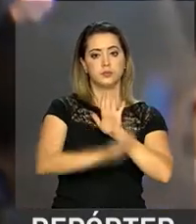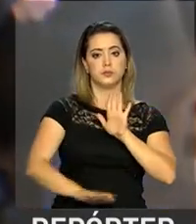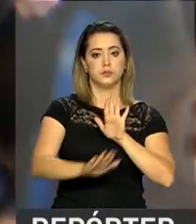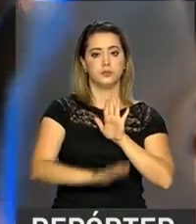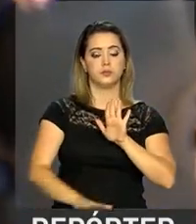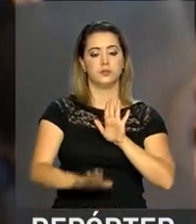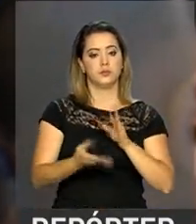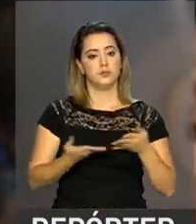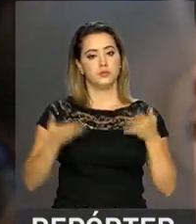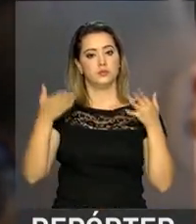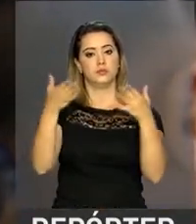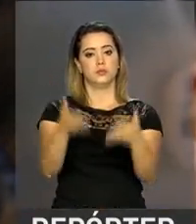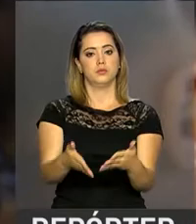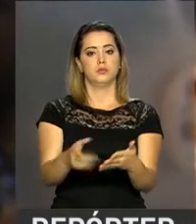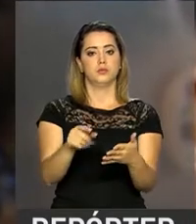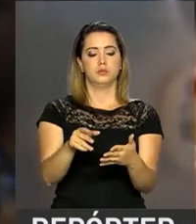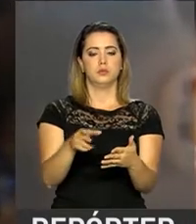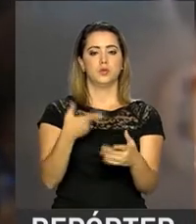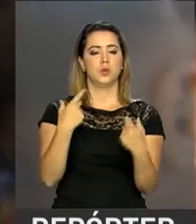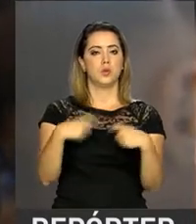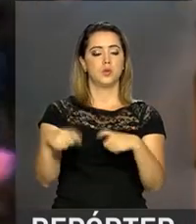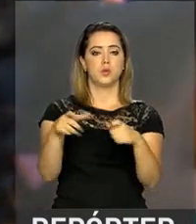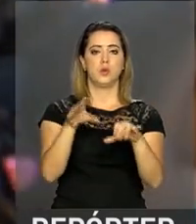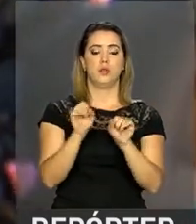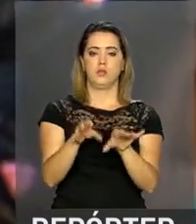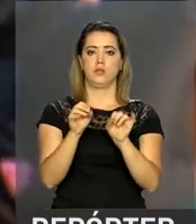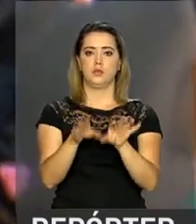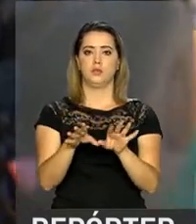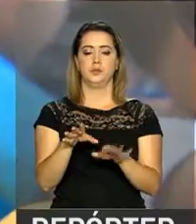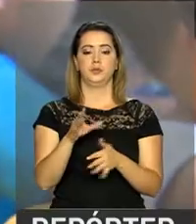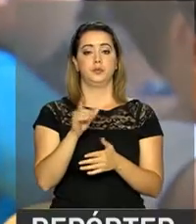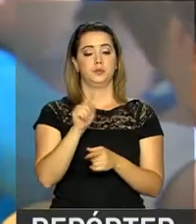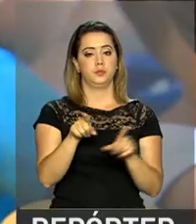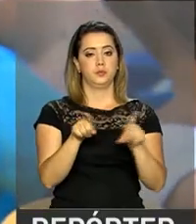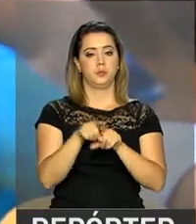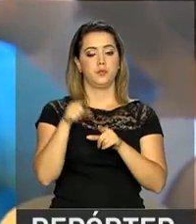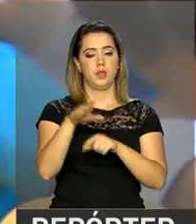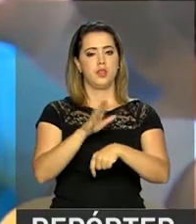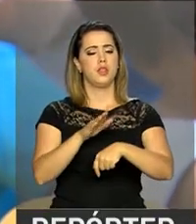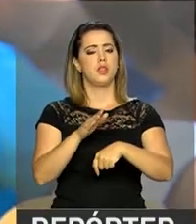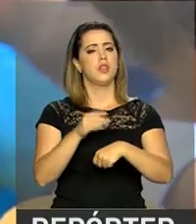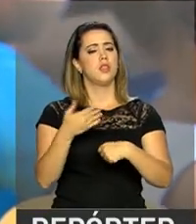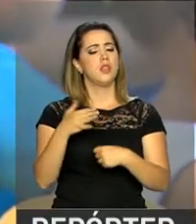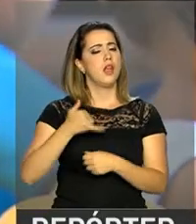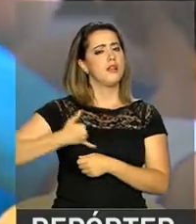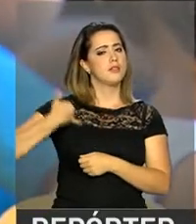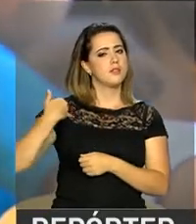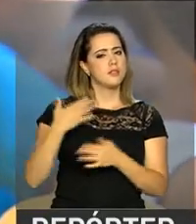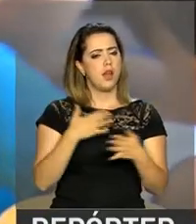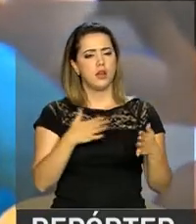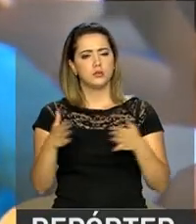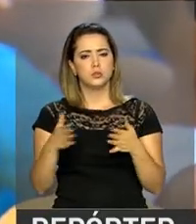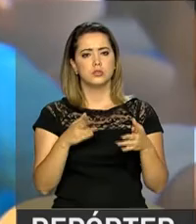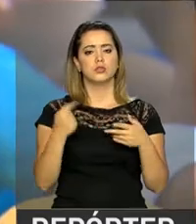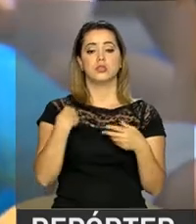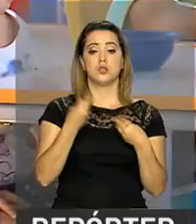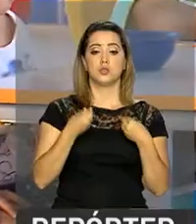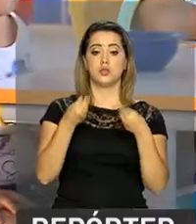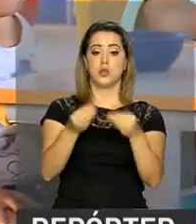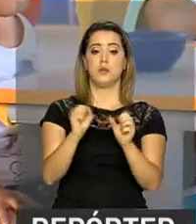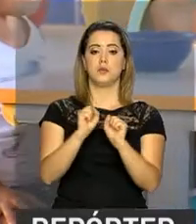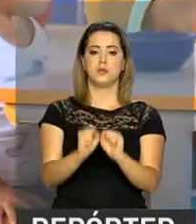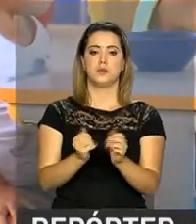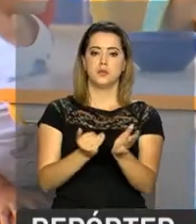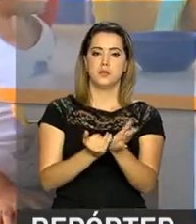Delas frequentarem as instituições de educação infantil. É nessa faixa etária que a gente garante